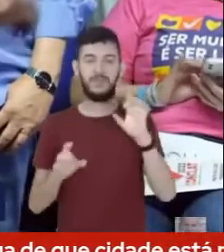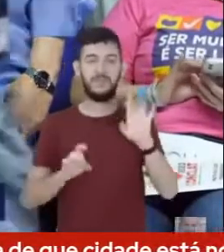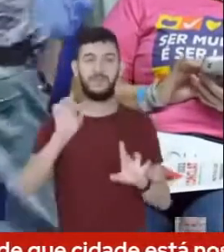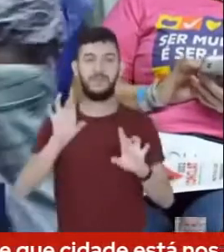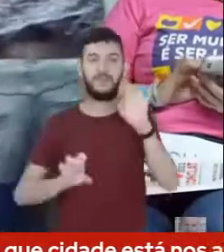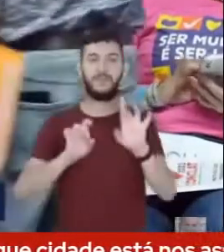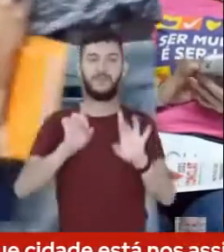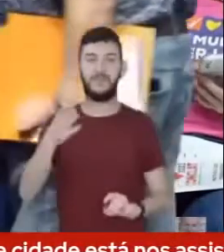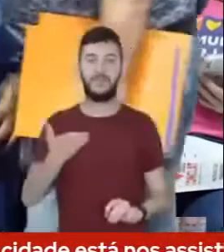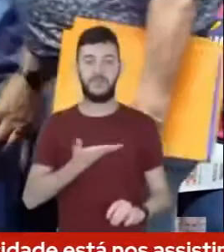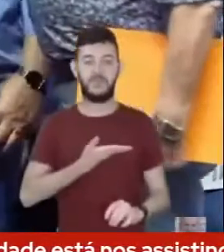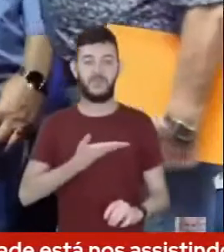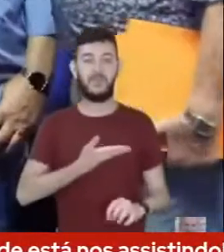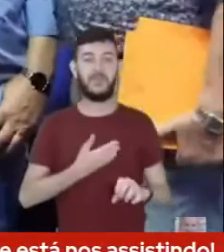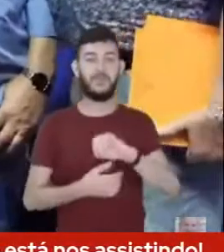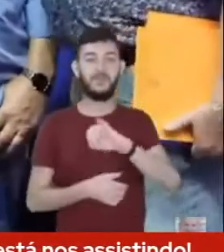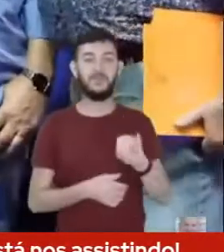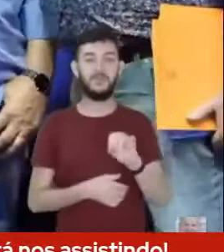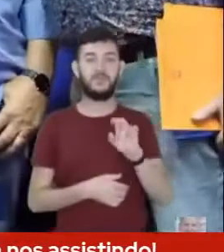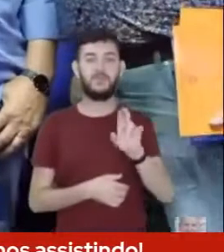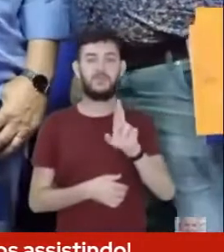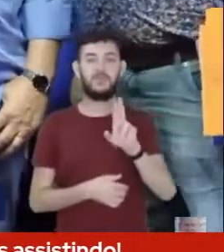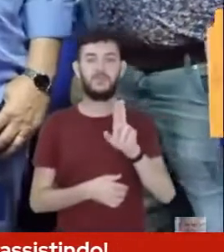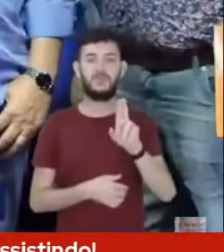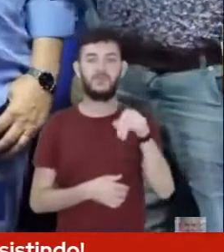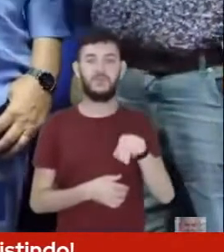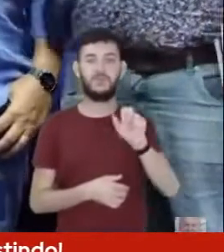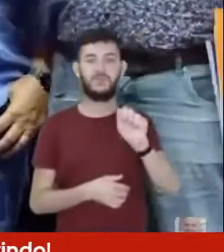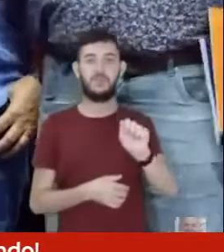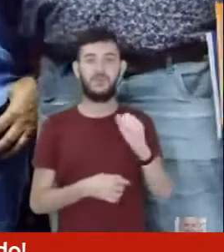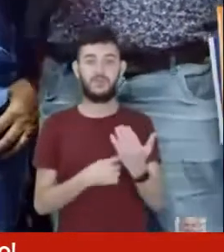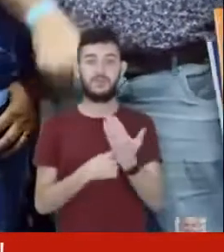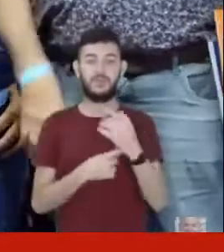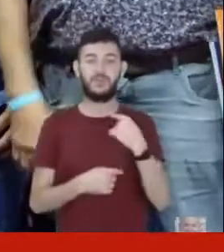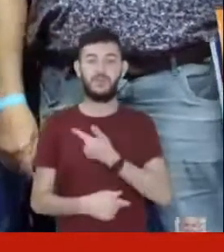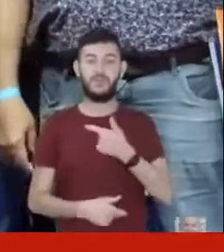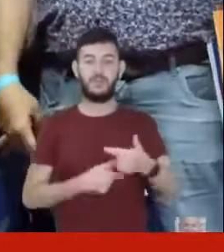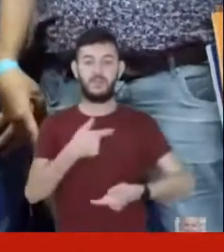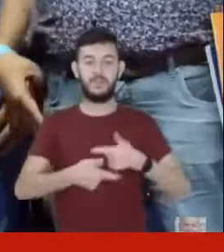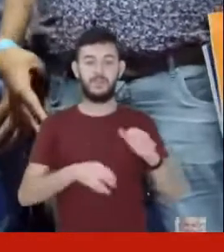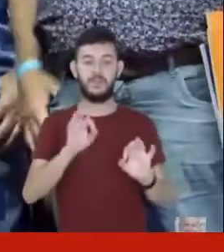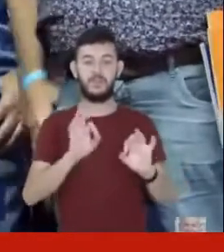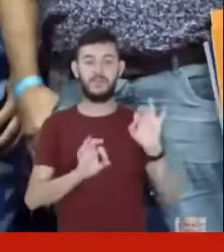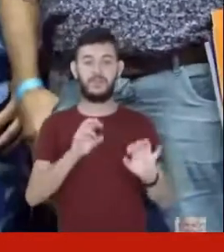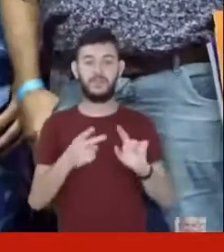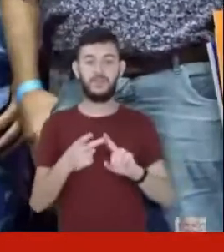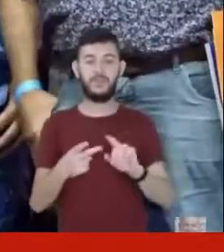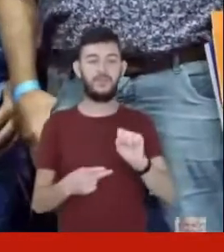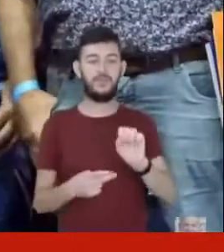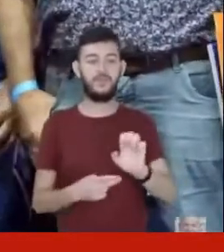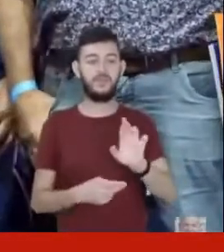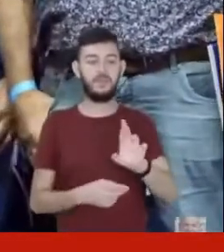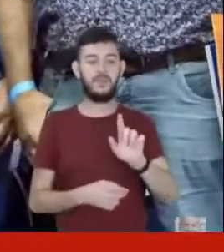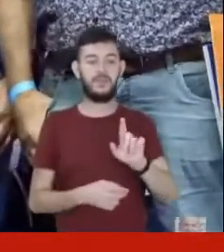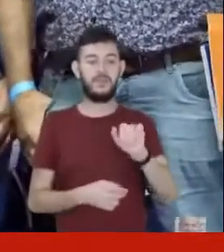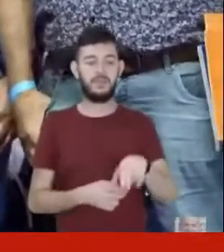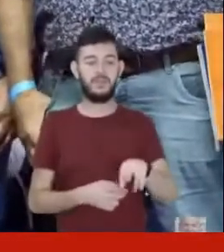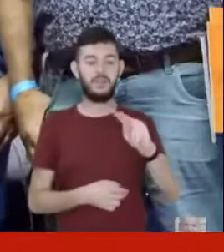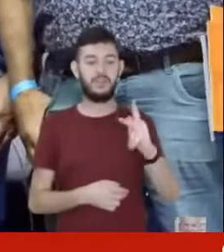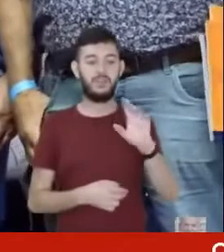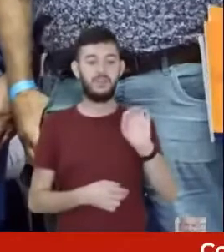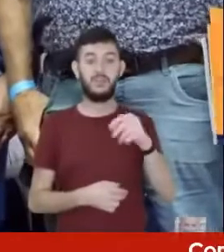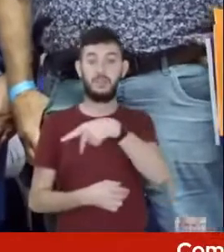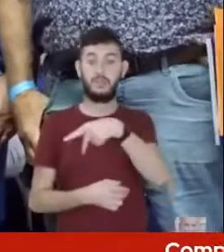ajudando aqui dentro do cerimonial, o companheiro Serginho, nosso vice-presidente, que não tivemos que fazer, né,